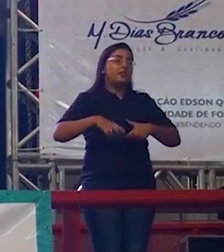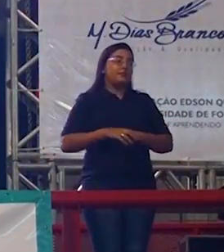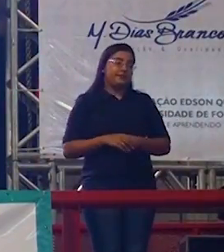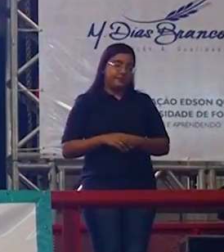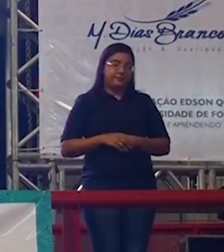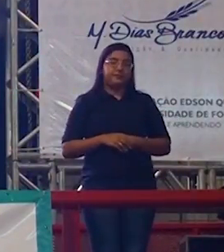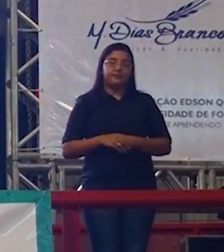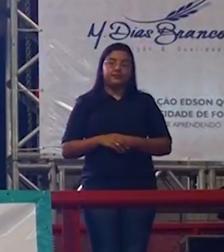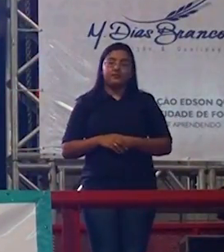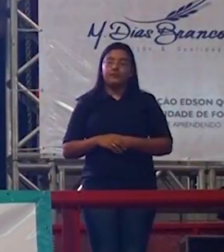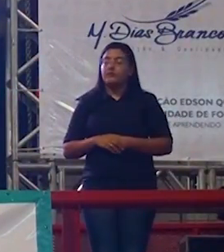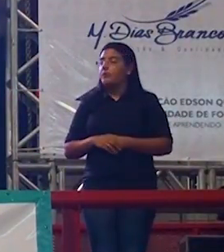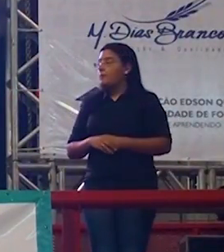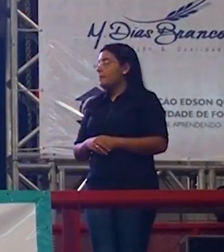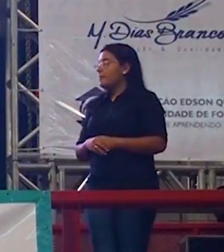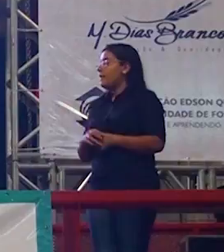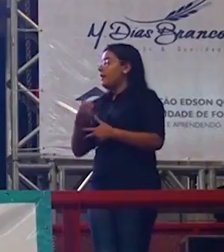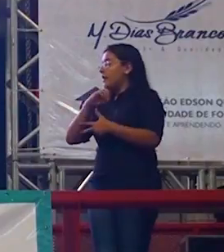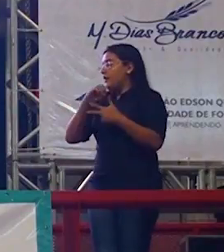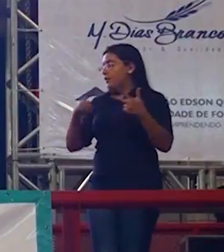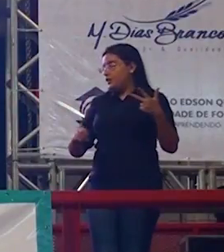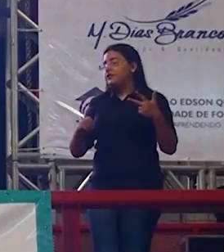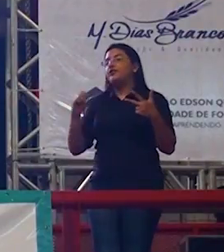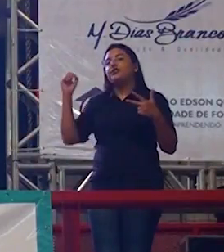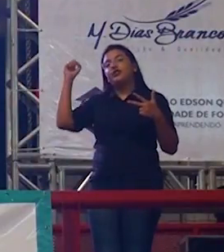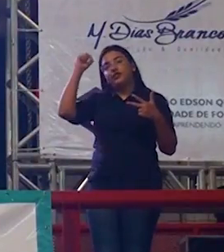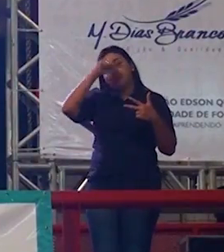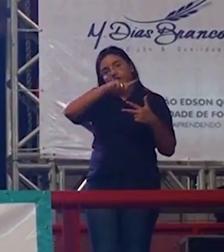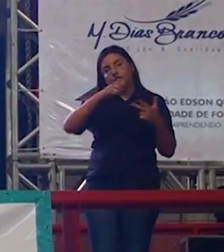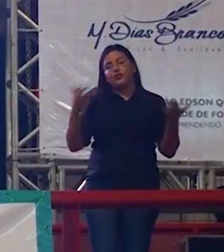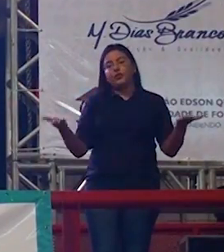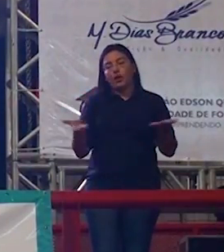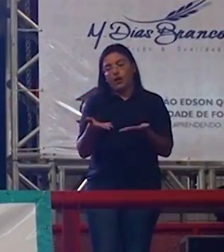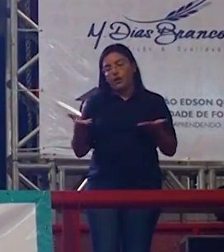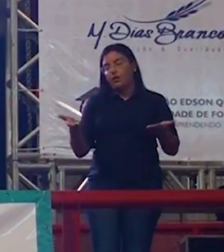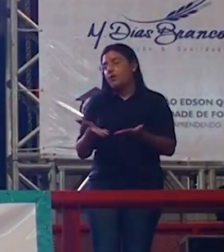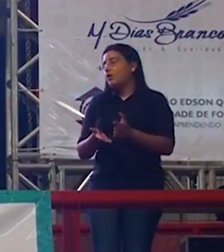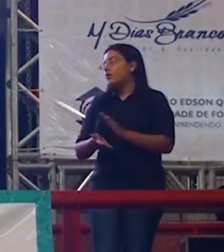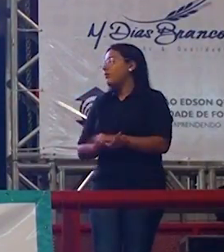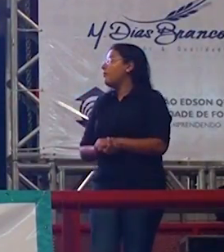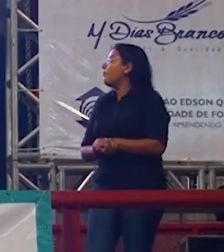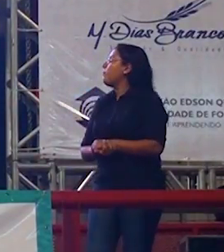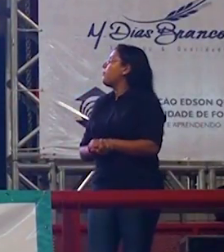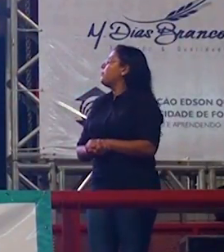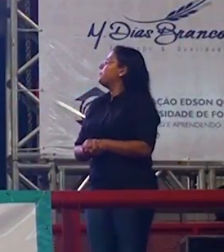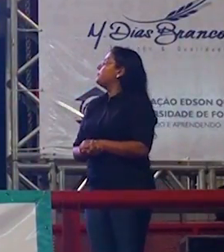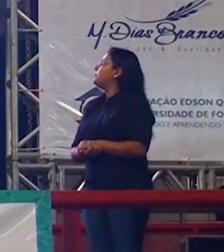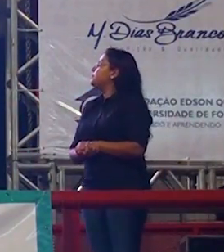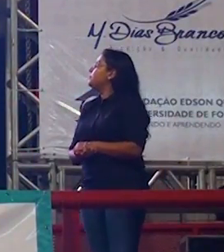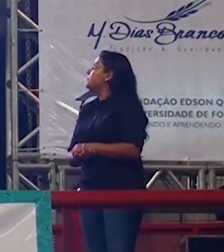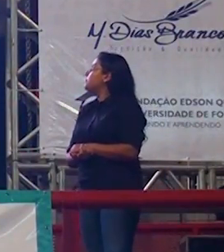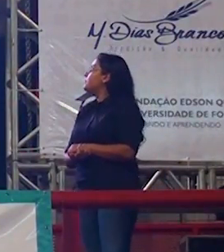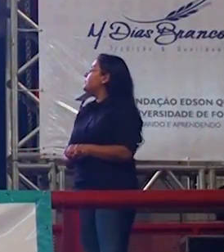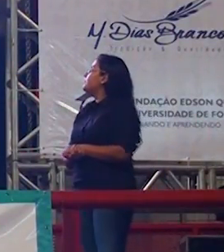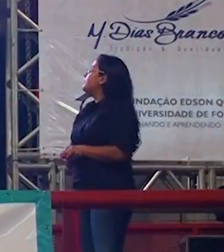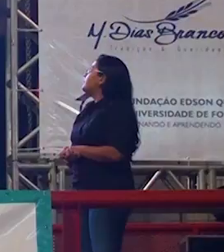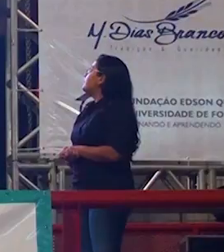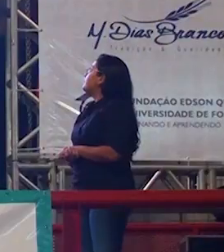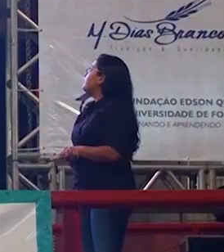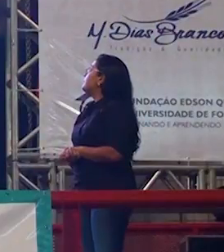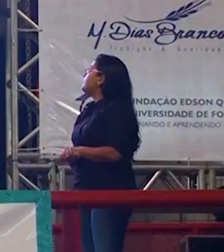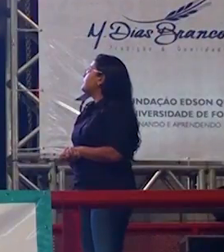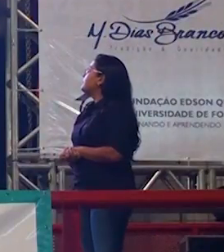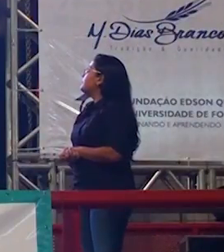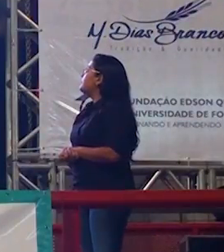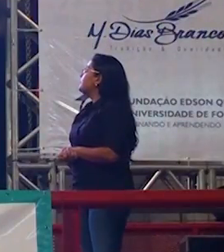Então, mostra, o Enem é um vestibular tradicional. Hoje em dia é difícil você tirar notas tão boas. Eu fiquei com notas